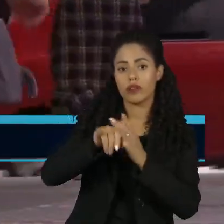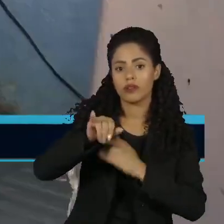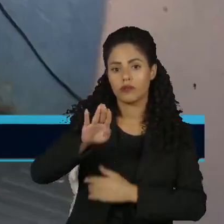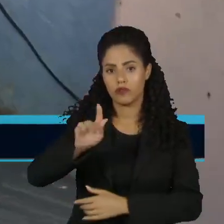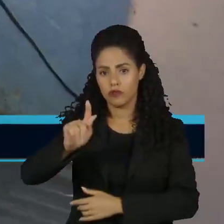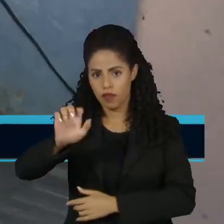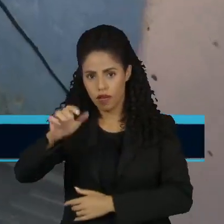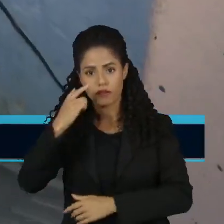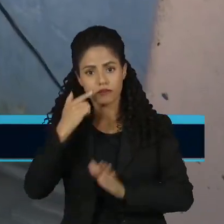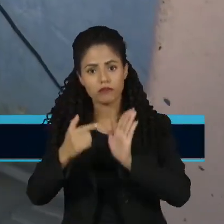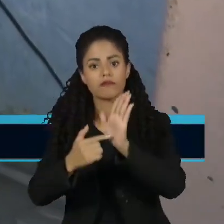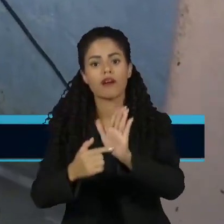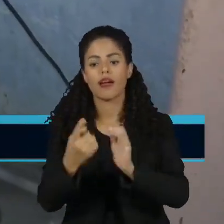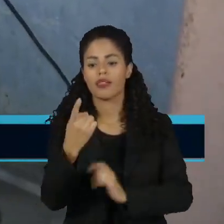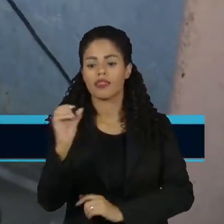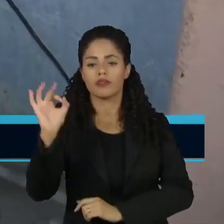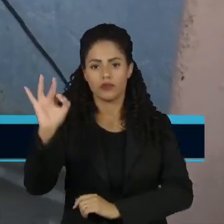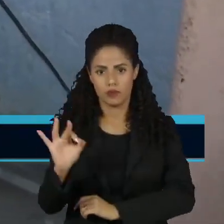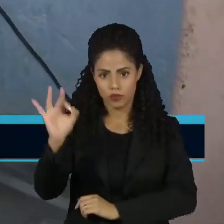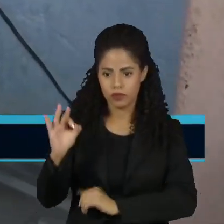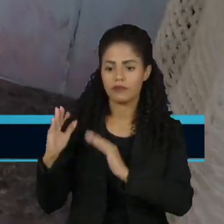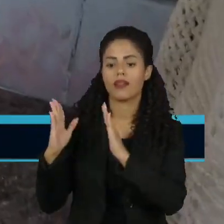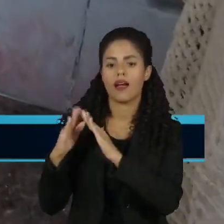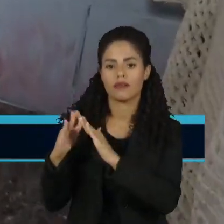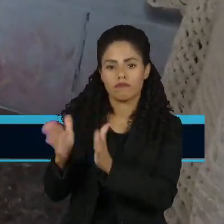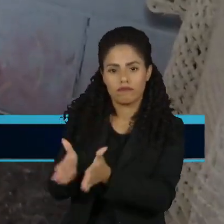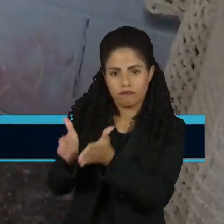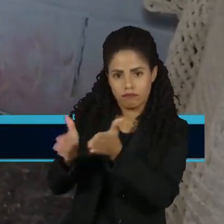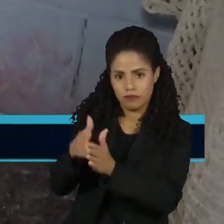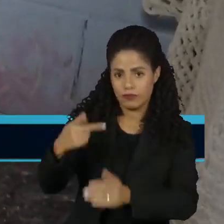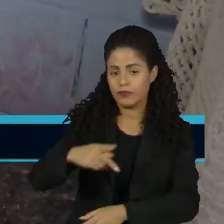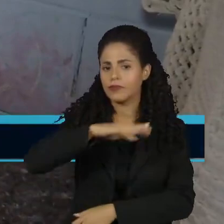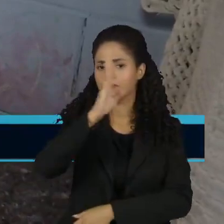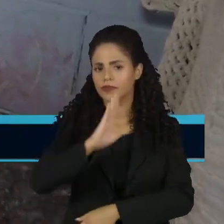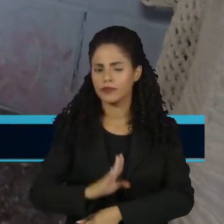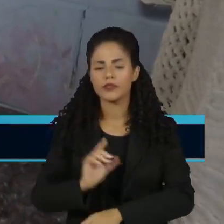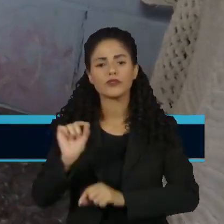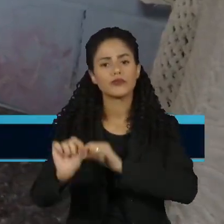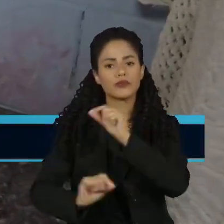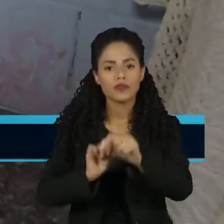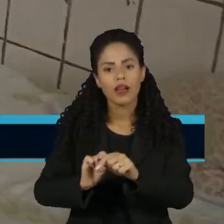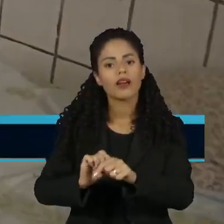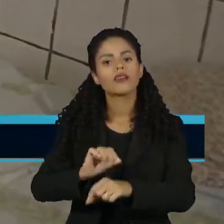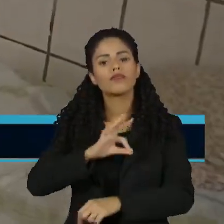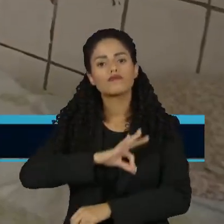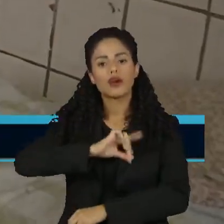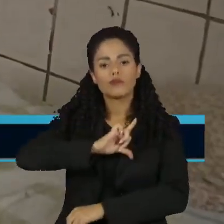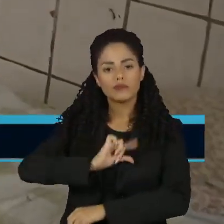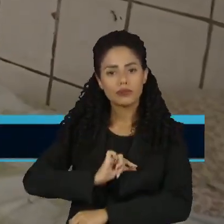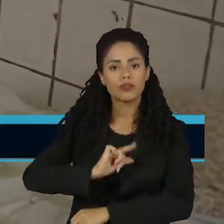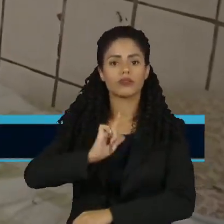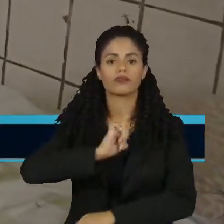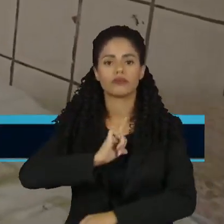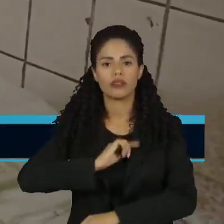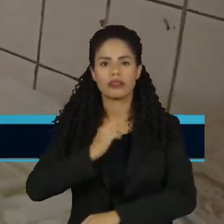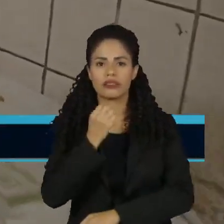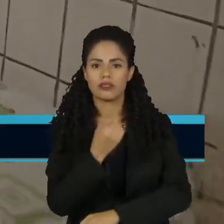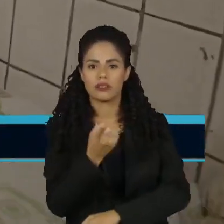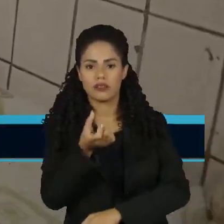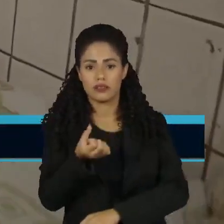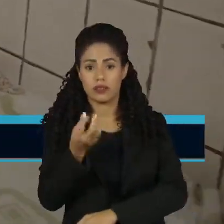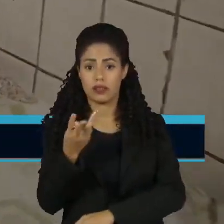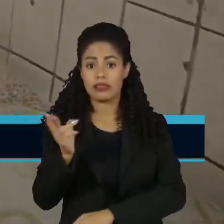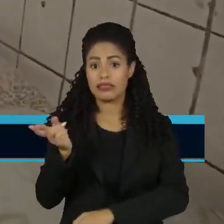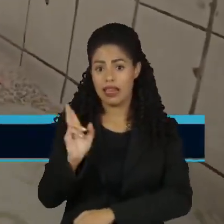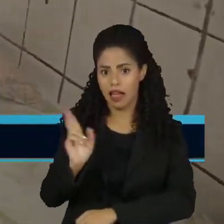renda. Nos 10% dos lares mais pobres do Brasil, ou seja, com renda per capita média de R$